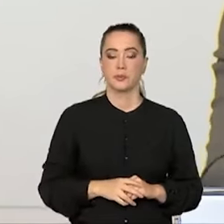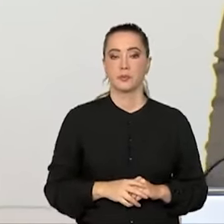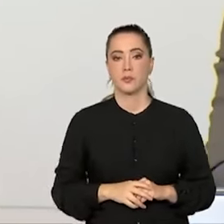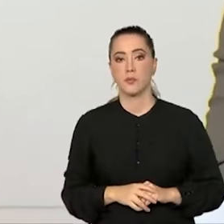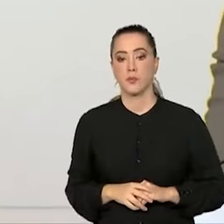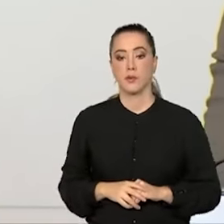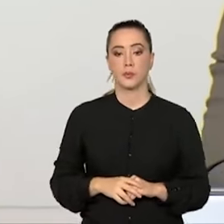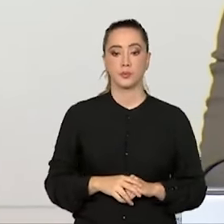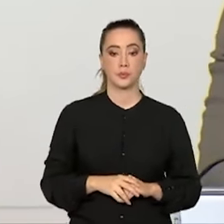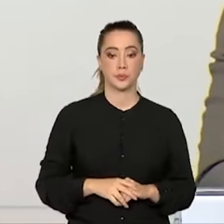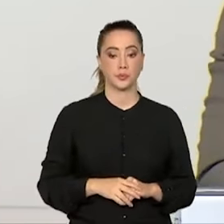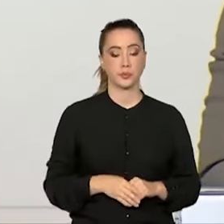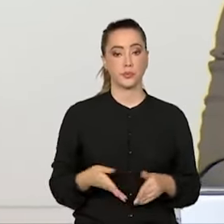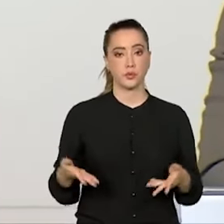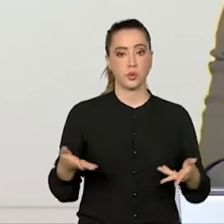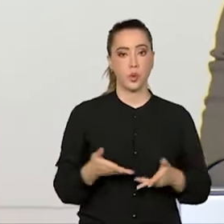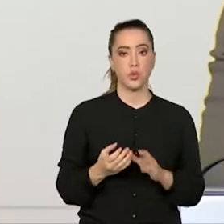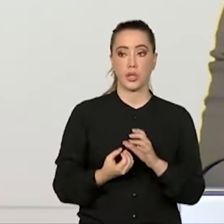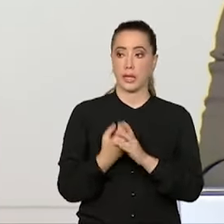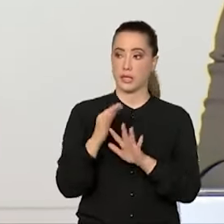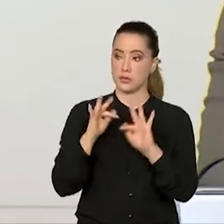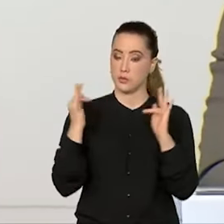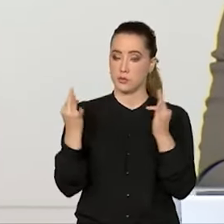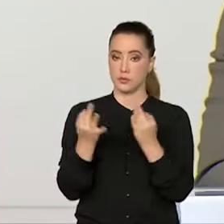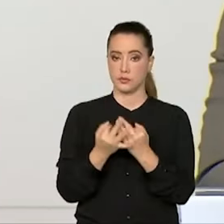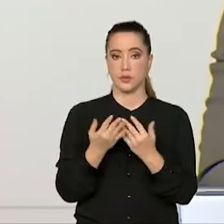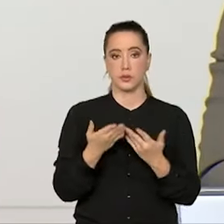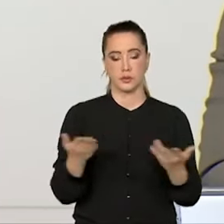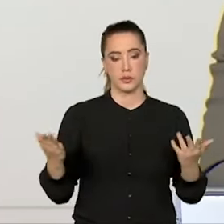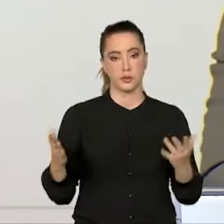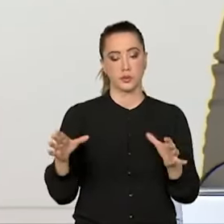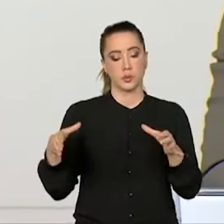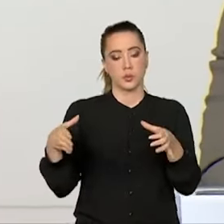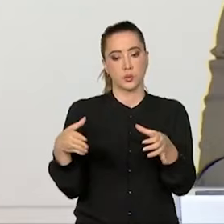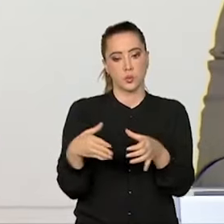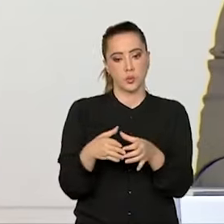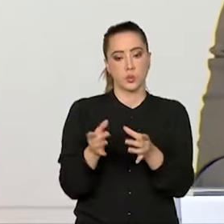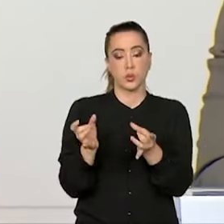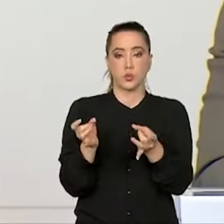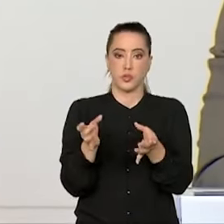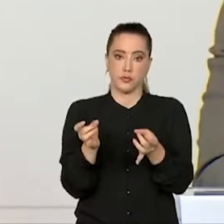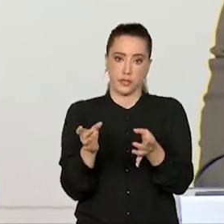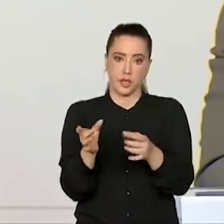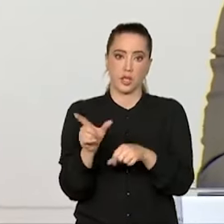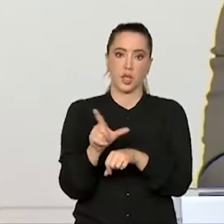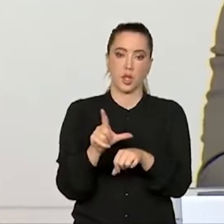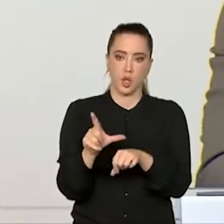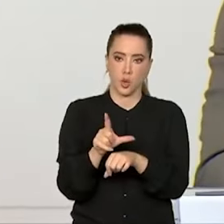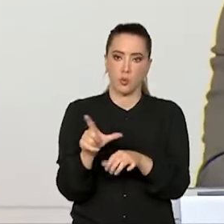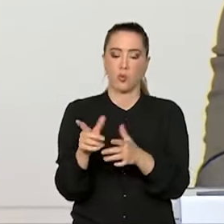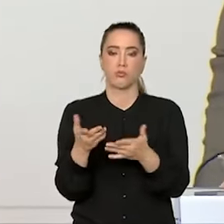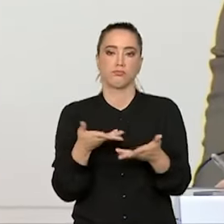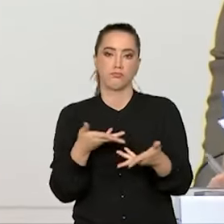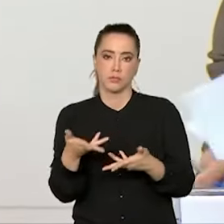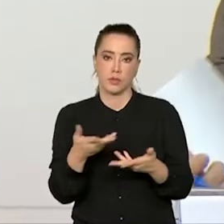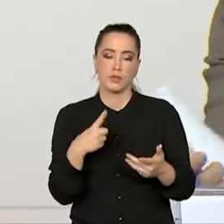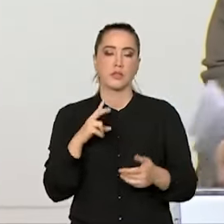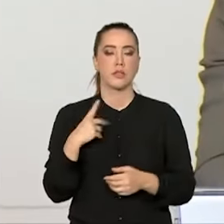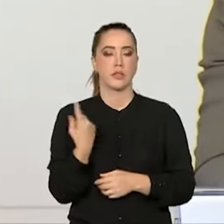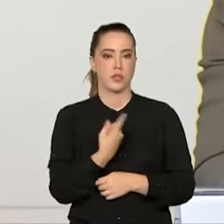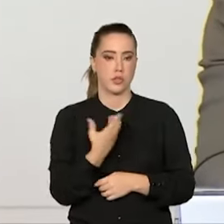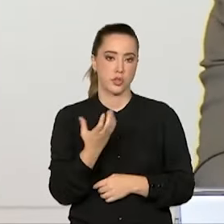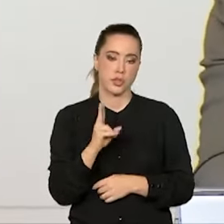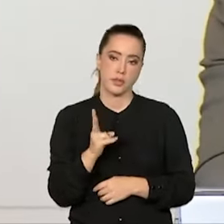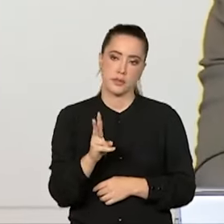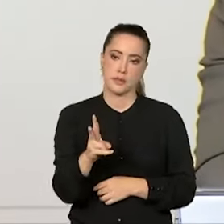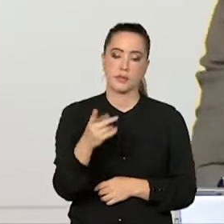A instalação hoje do Fórum de Comércio e Serviços, que nós pretendemos